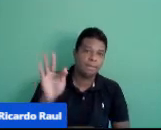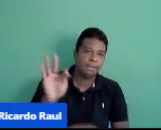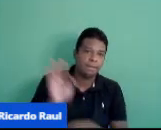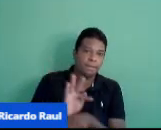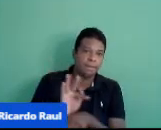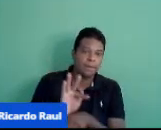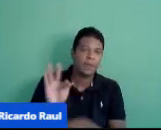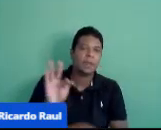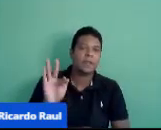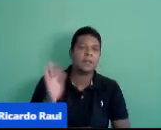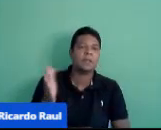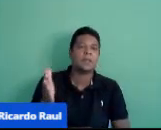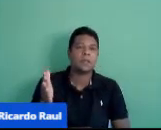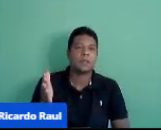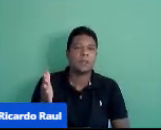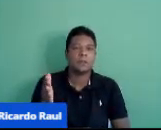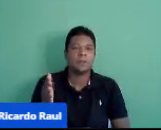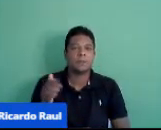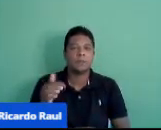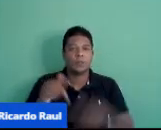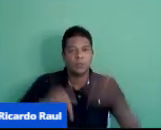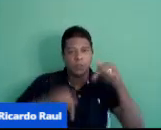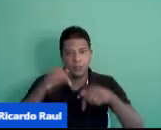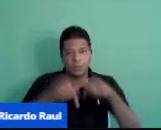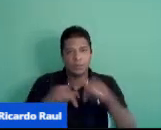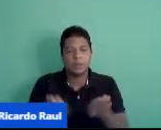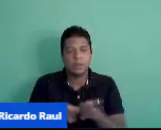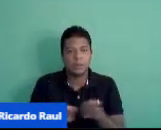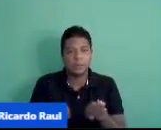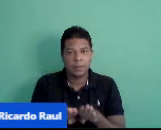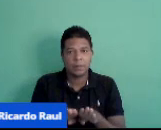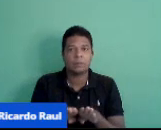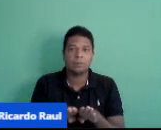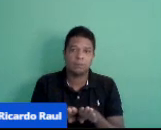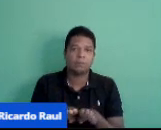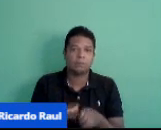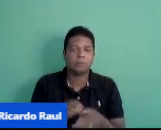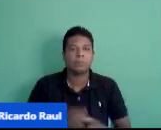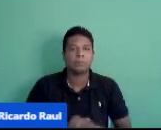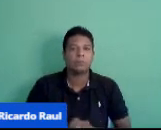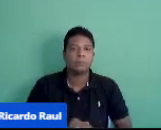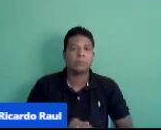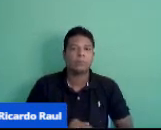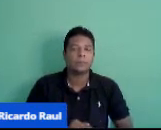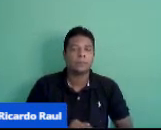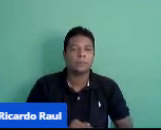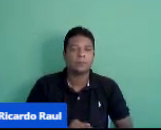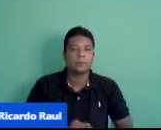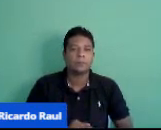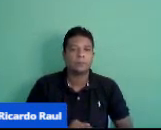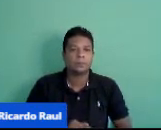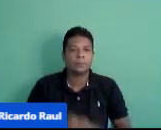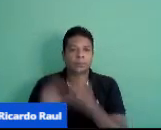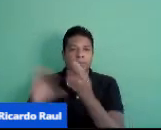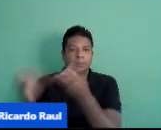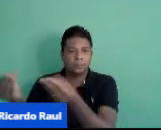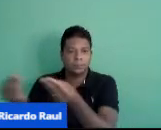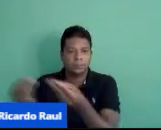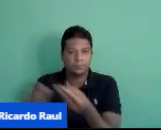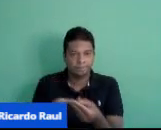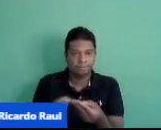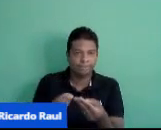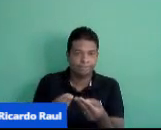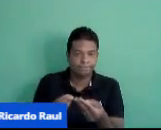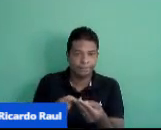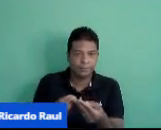até contextos em química também, né? Então a gente é mais ou menos isso, a gente pega o caderno, né, faz